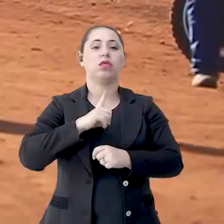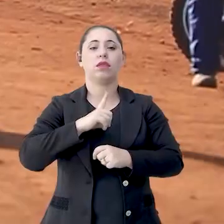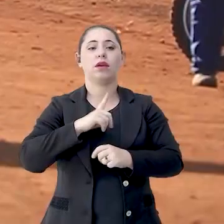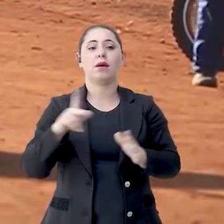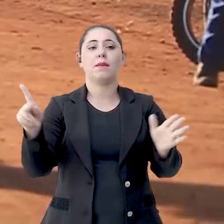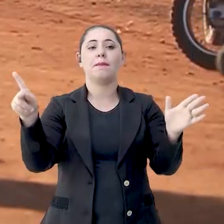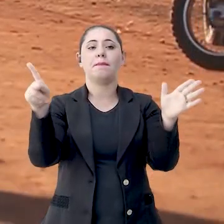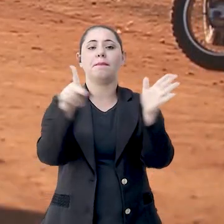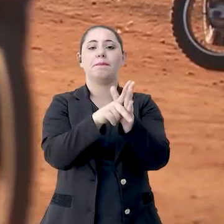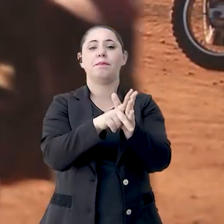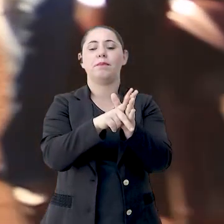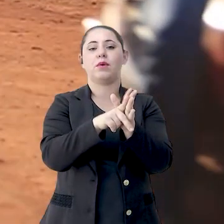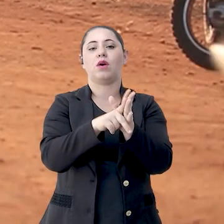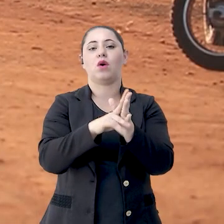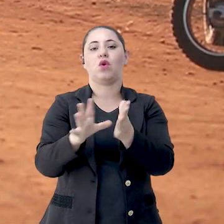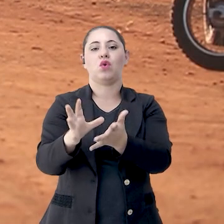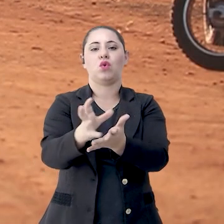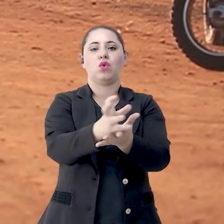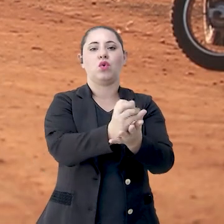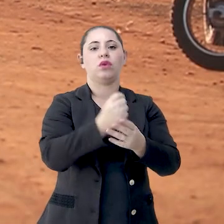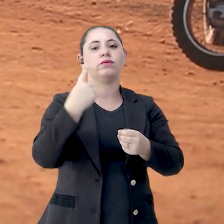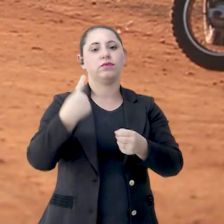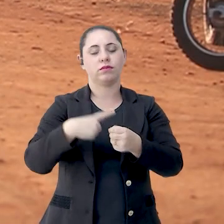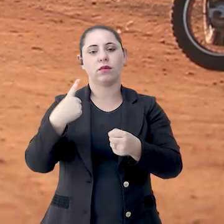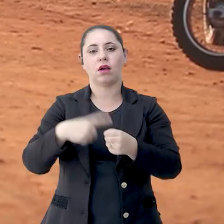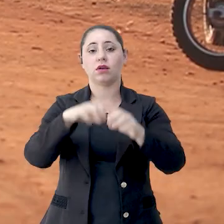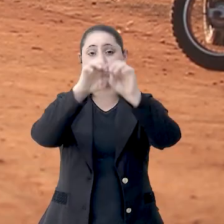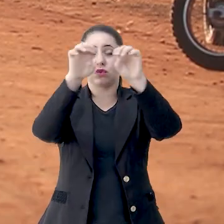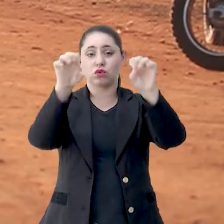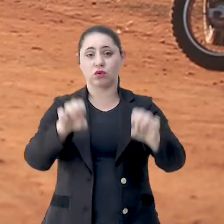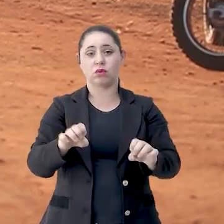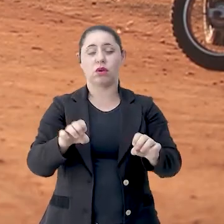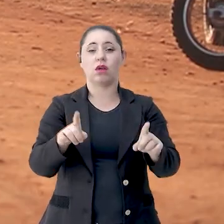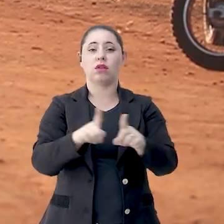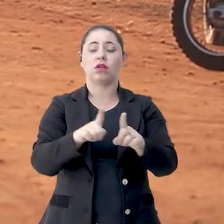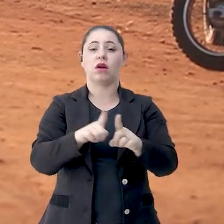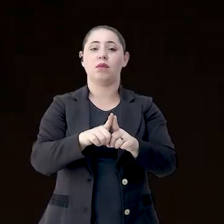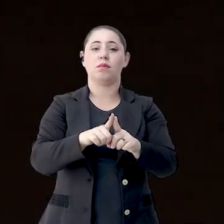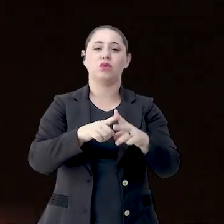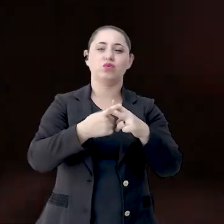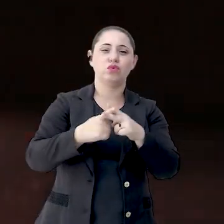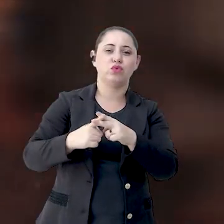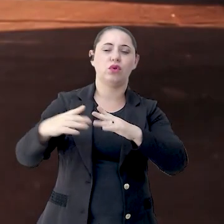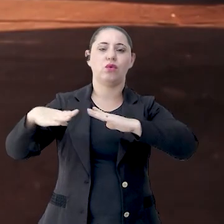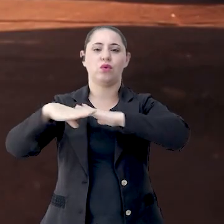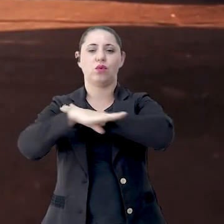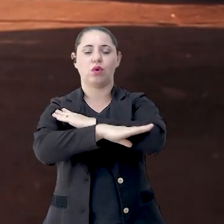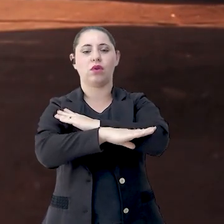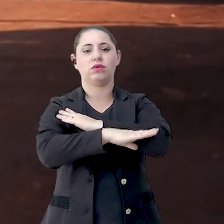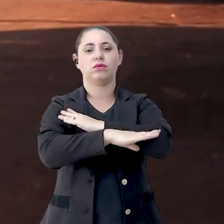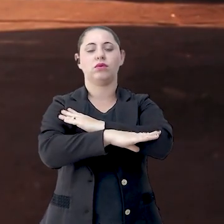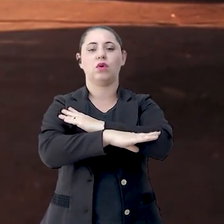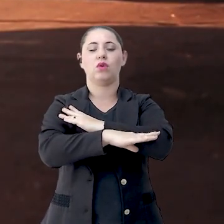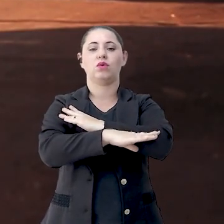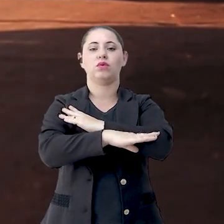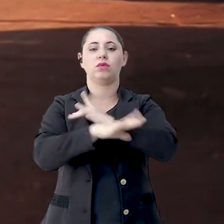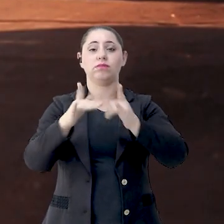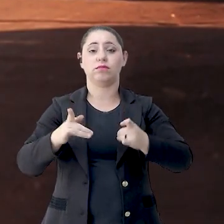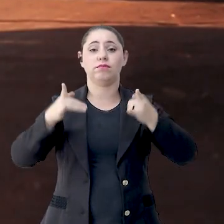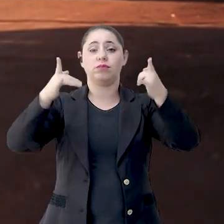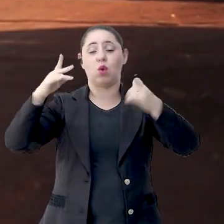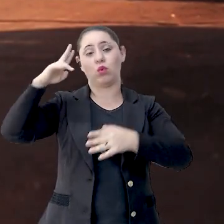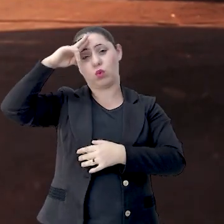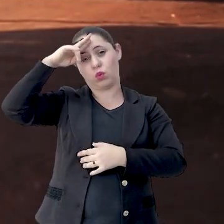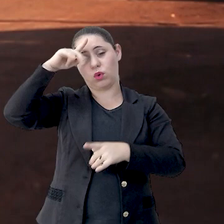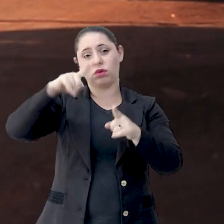cidade. Na área de infraestrutura foram restauradas e pavimentadas ruas, uma ponte de concreto sobre o Rio Dourados